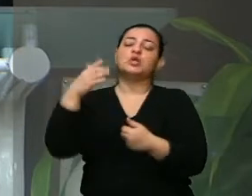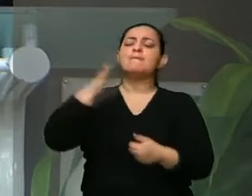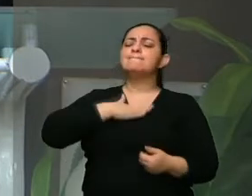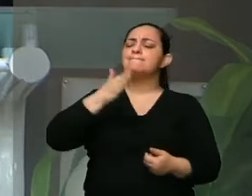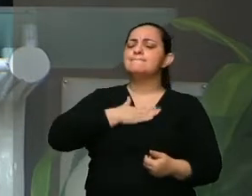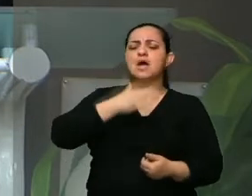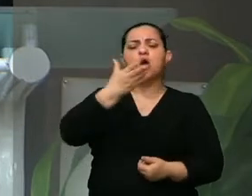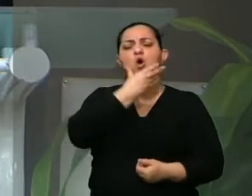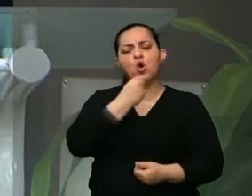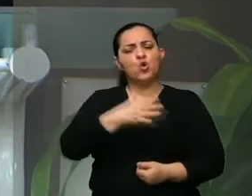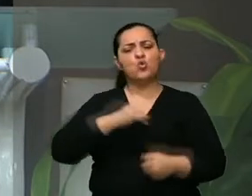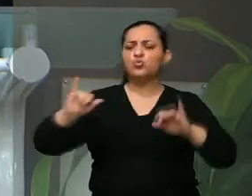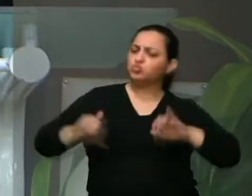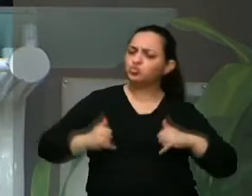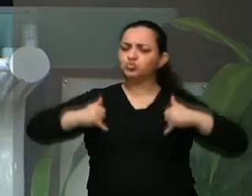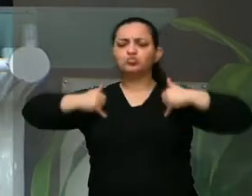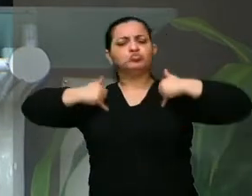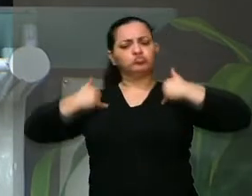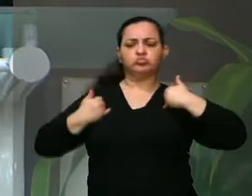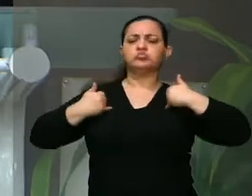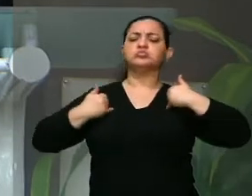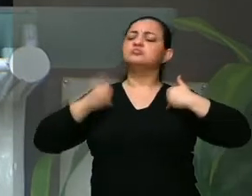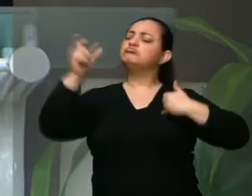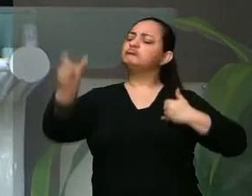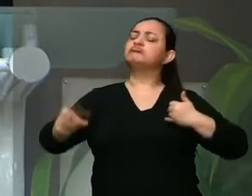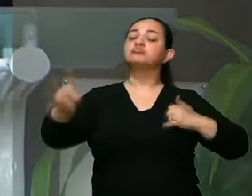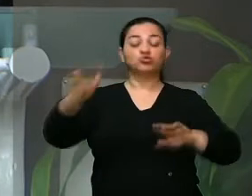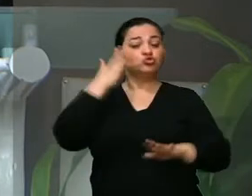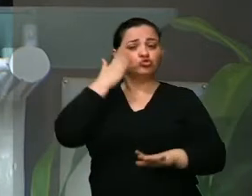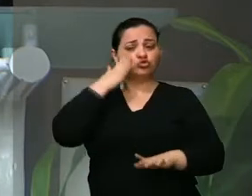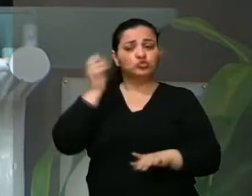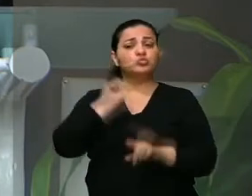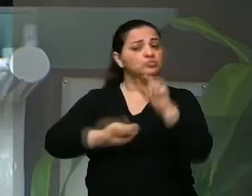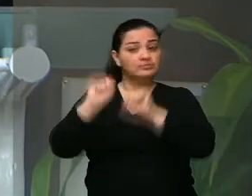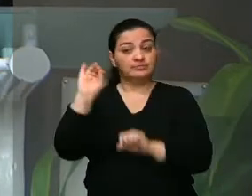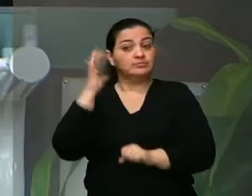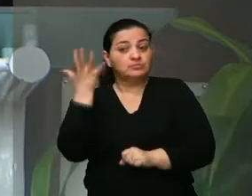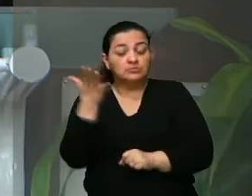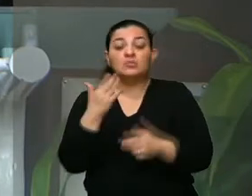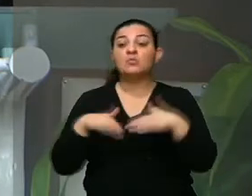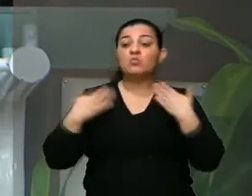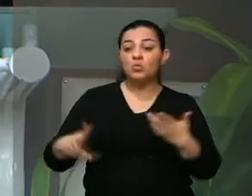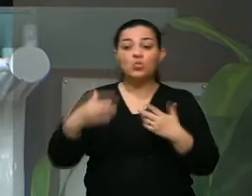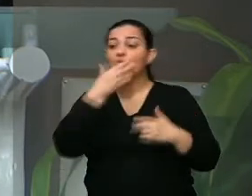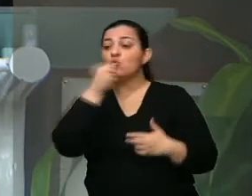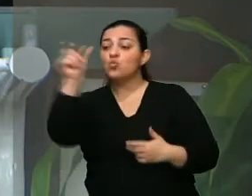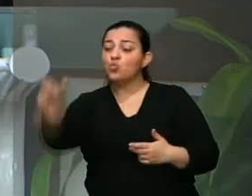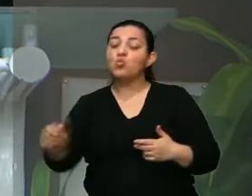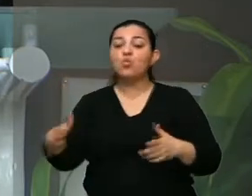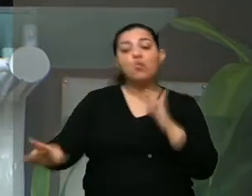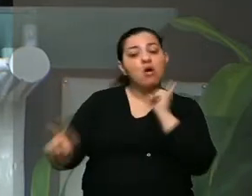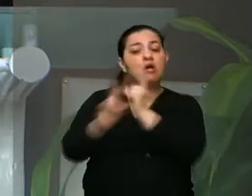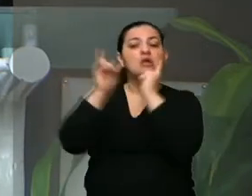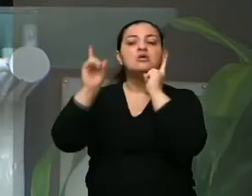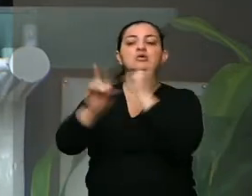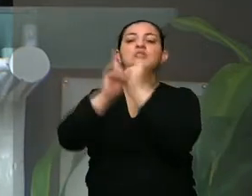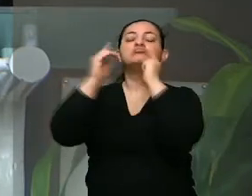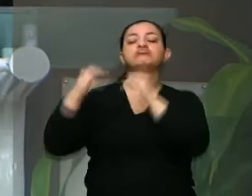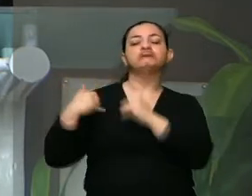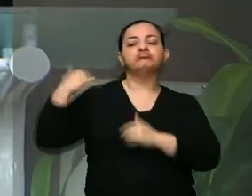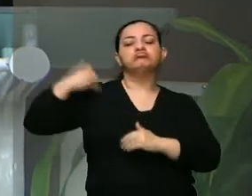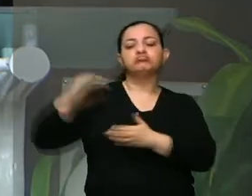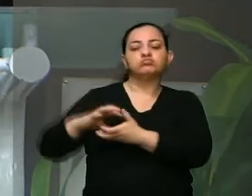filho estou orgulhoso dele você sabe o que aconteceria então quando aquele rapaz alcançasse uma certa